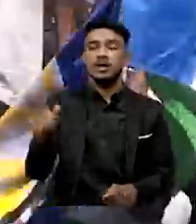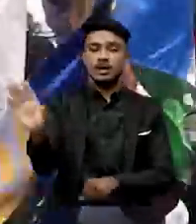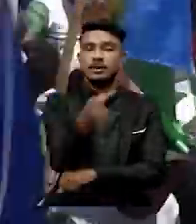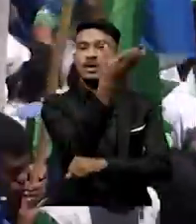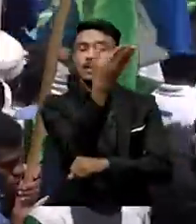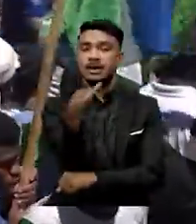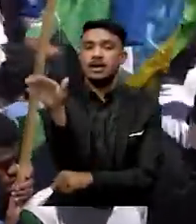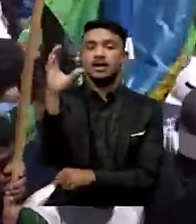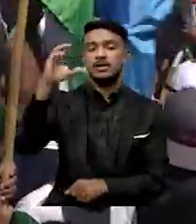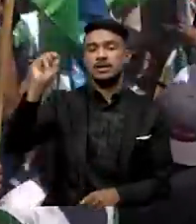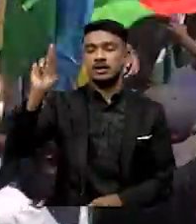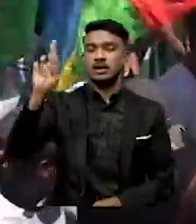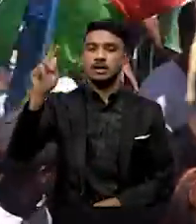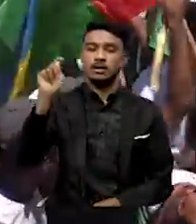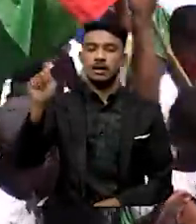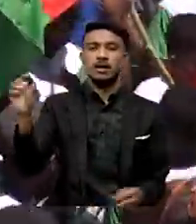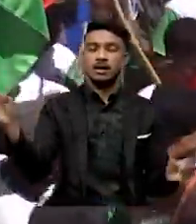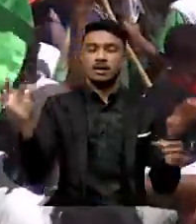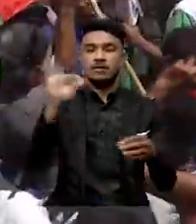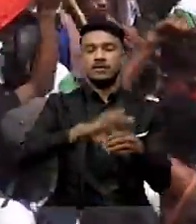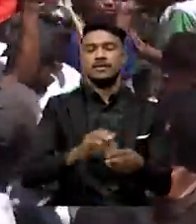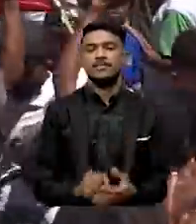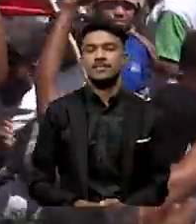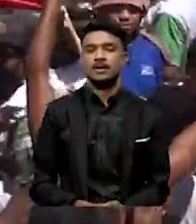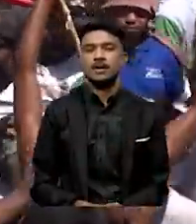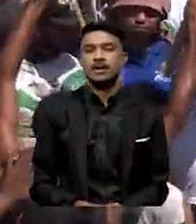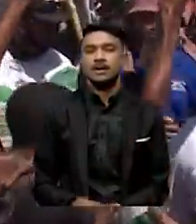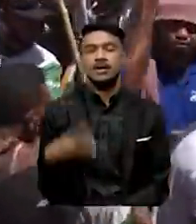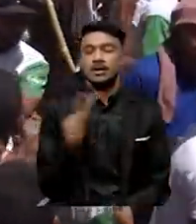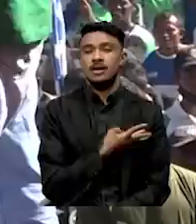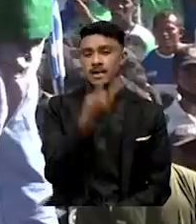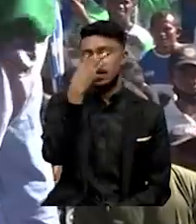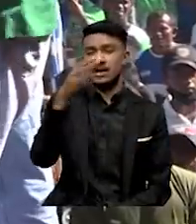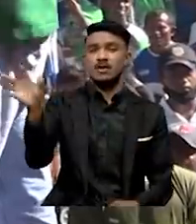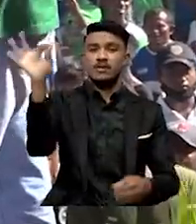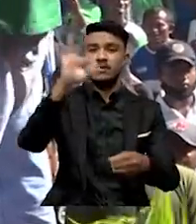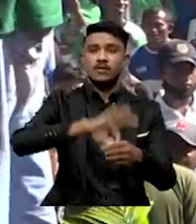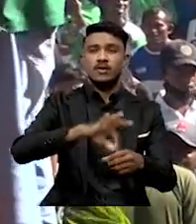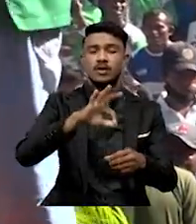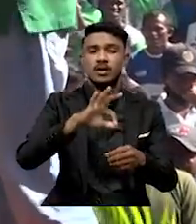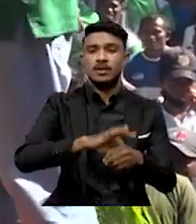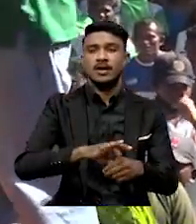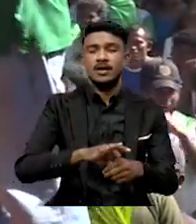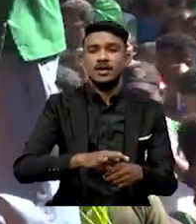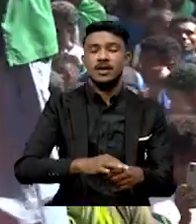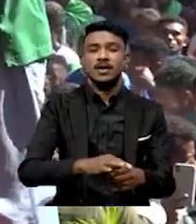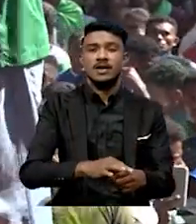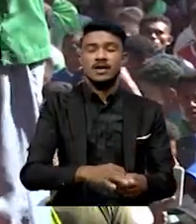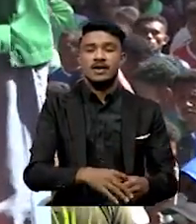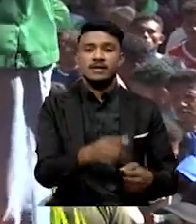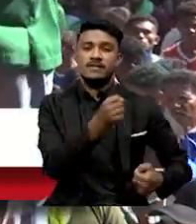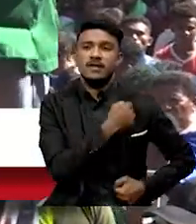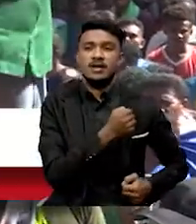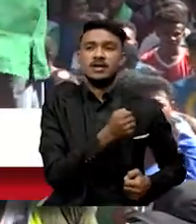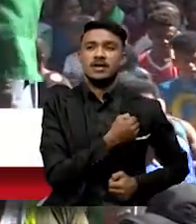ia momento neba la vota. E o referendo 99 vota ba bandeira é falindil. Funa